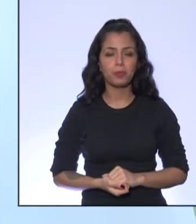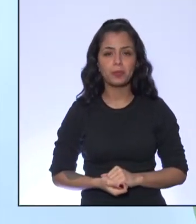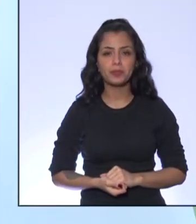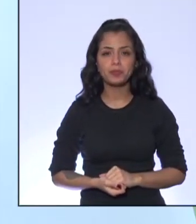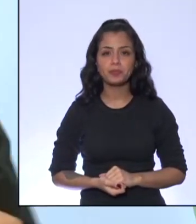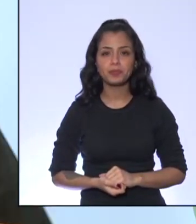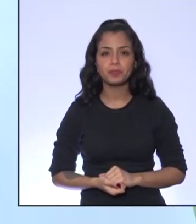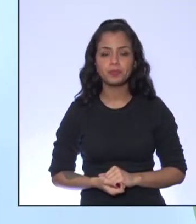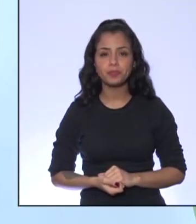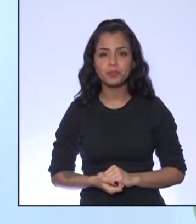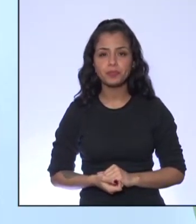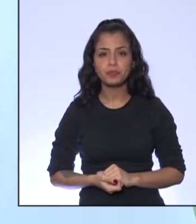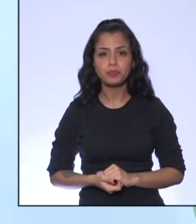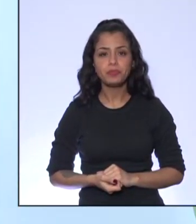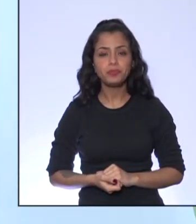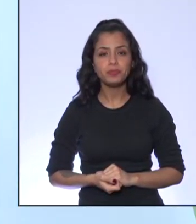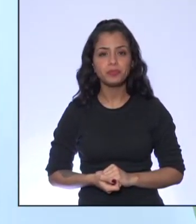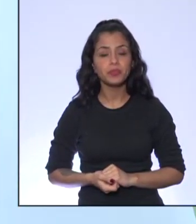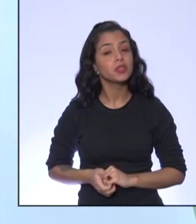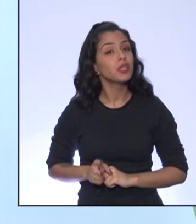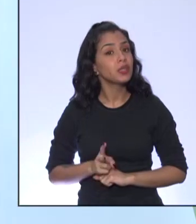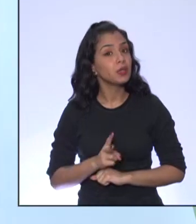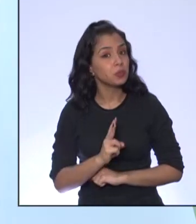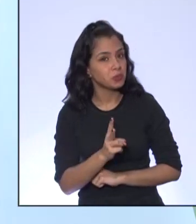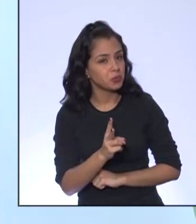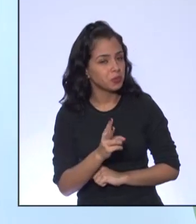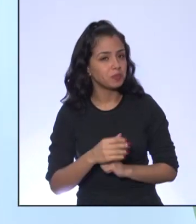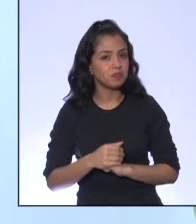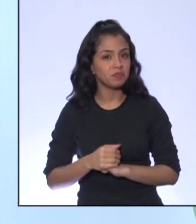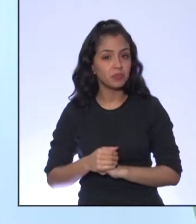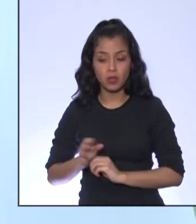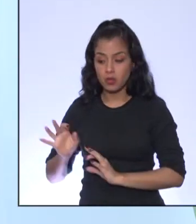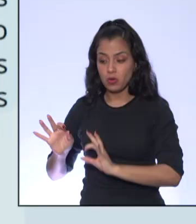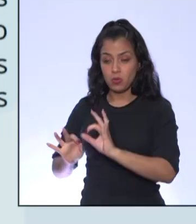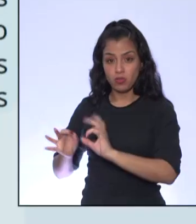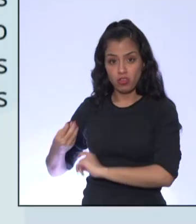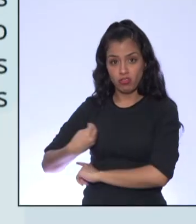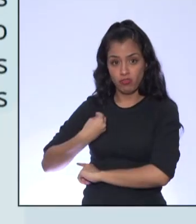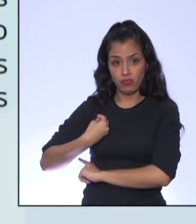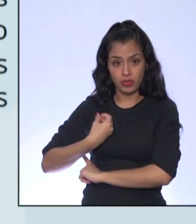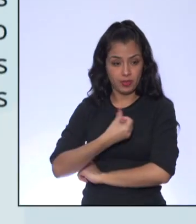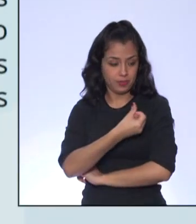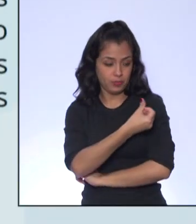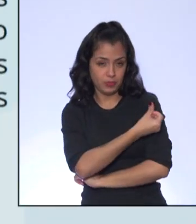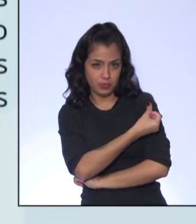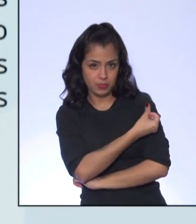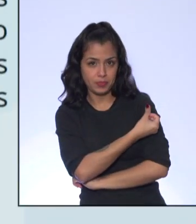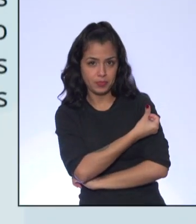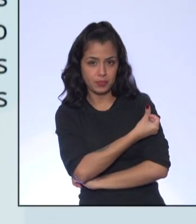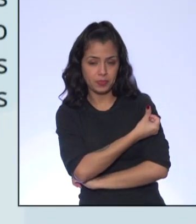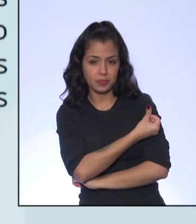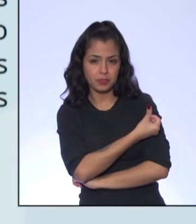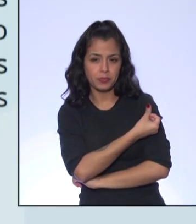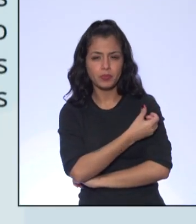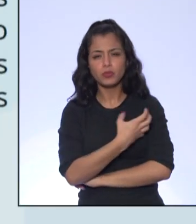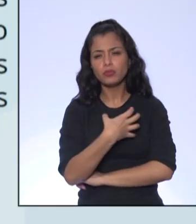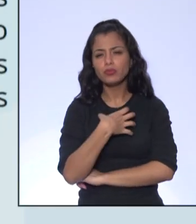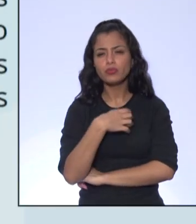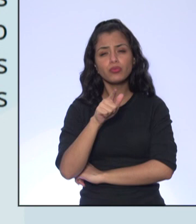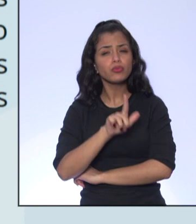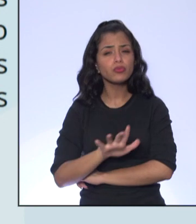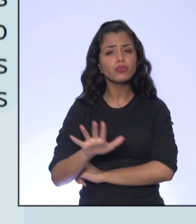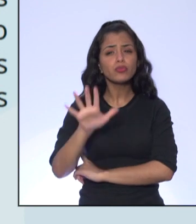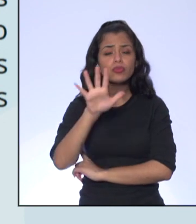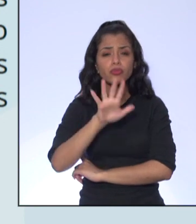Continuando. Projeto de vida para o 6º ano do Fundamental. De um modo geral, para o ensino